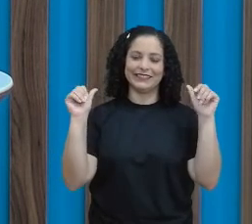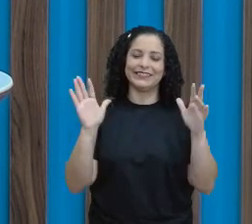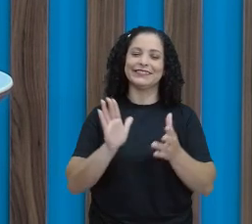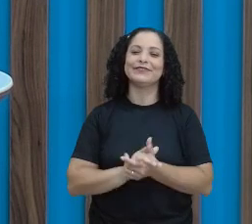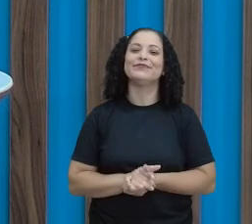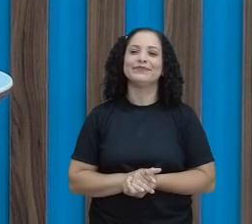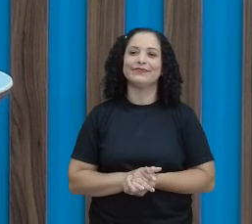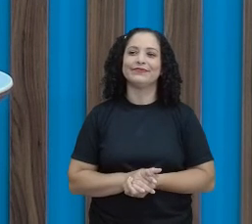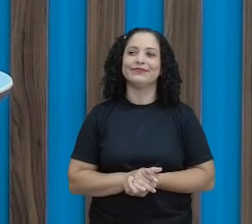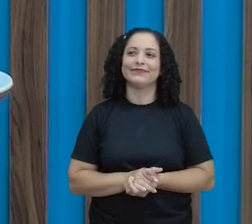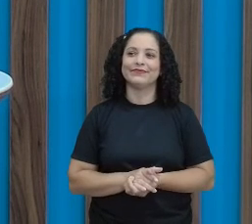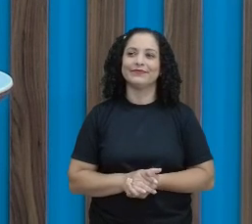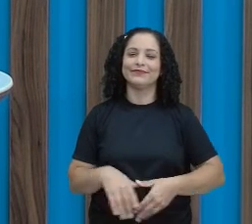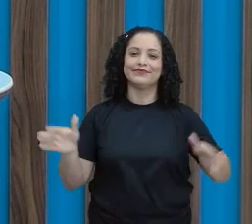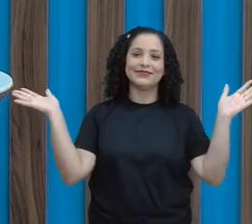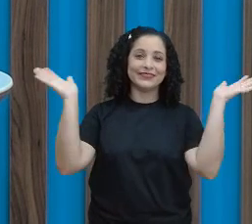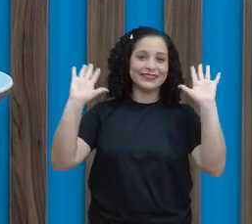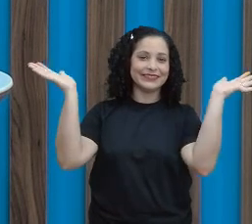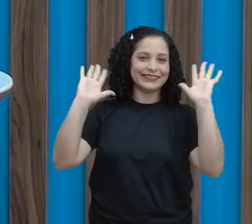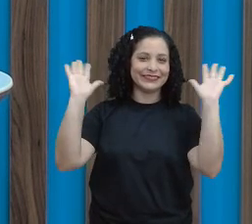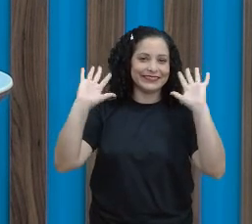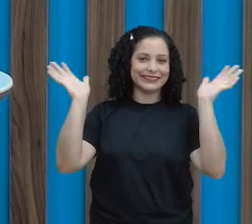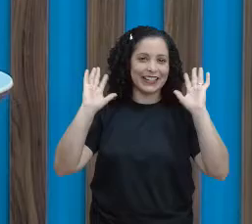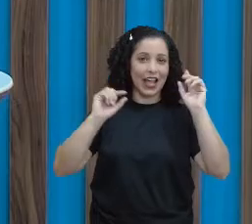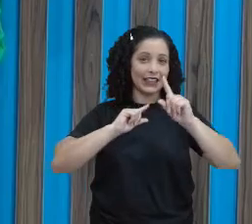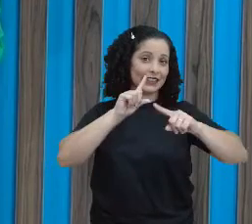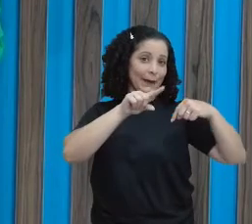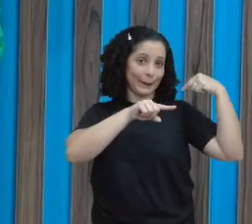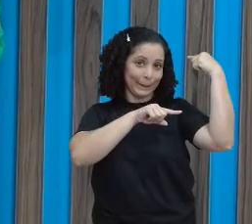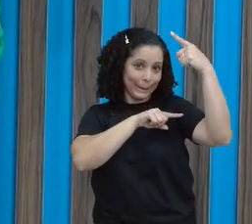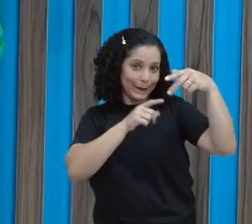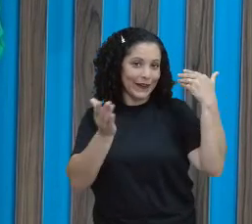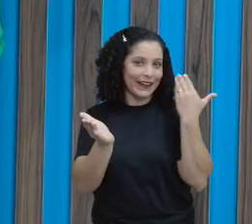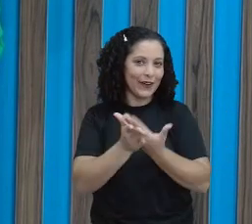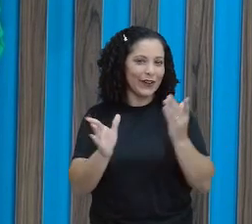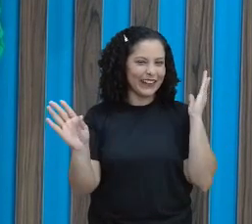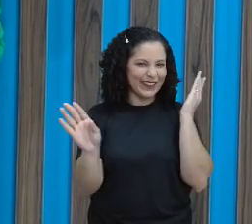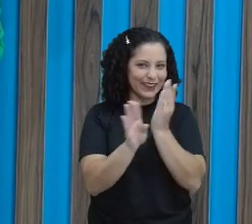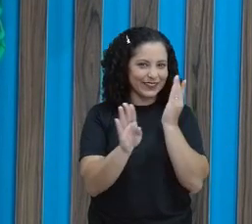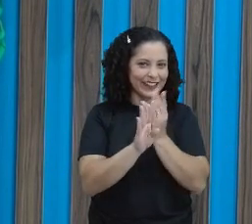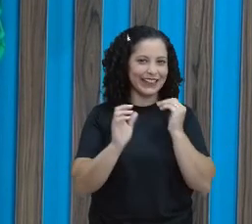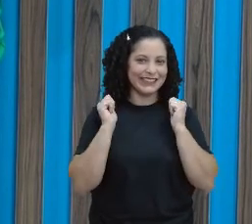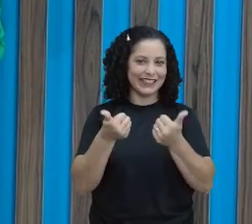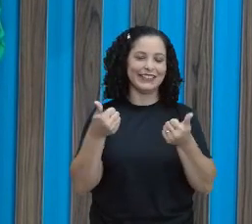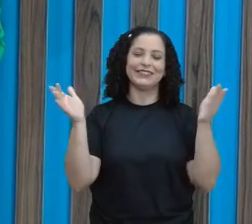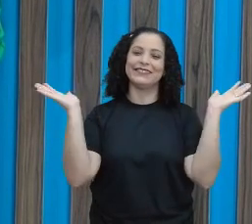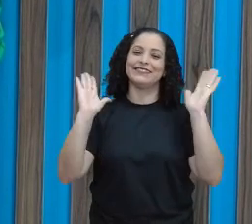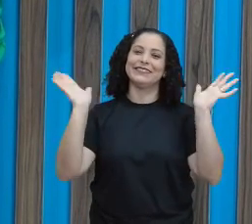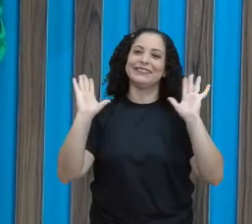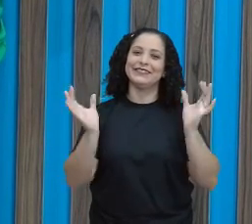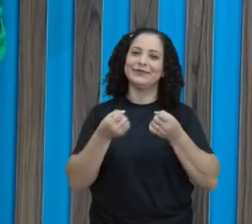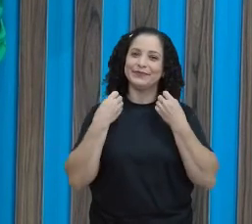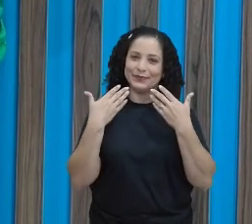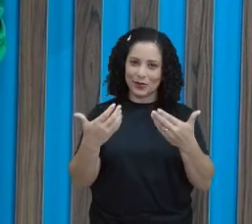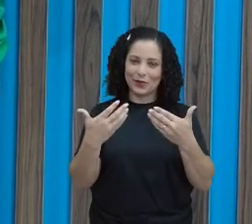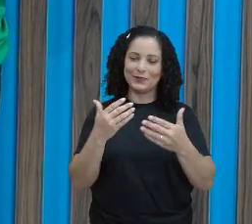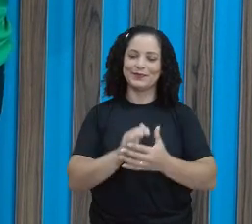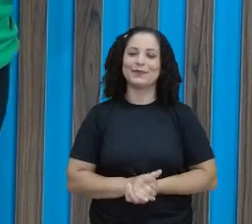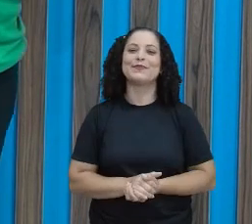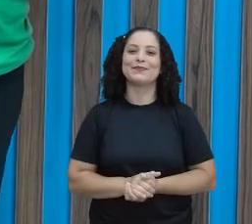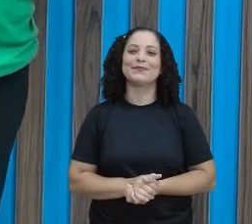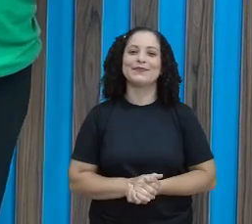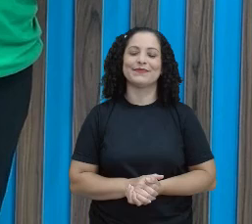pessoal. Tchau, tchau, gente. A gente se encontra na próxima aula, tá certo? Foi ótimo hoje.